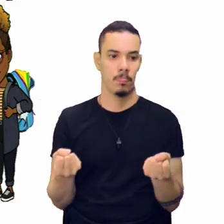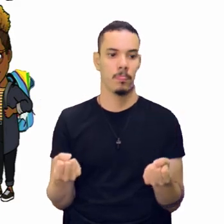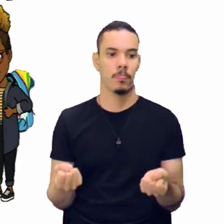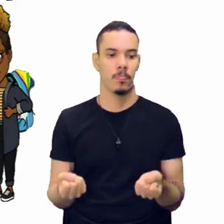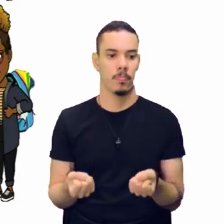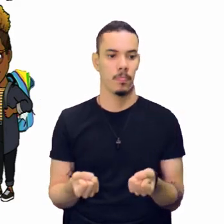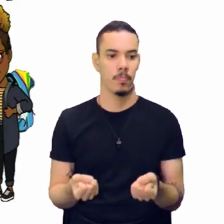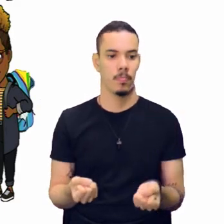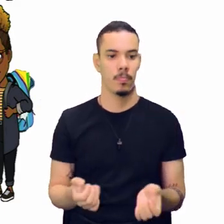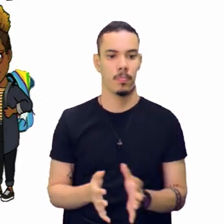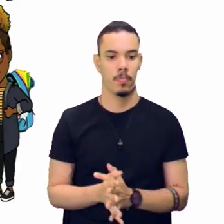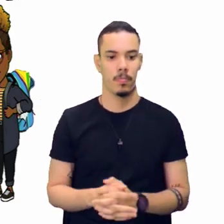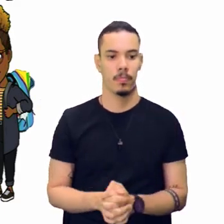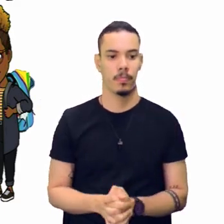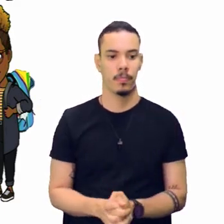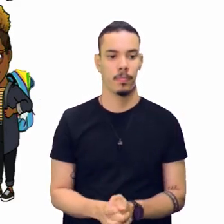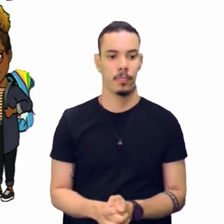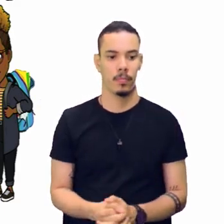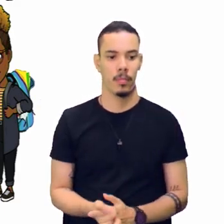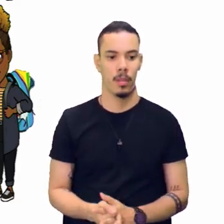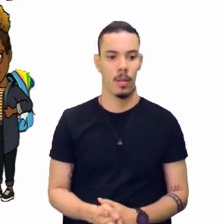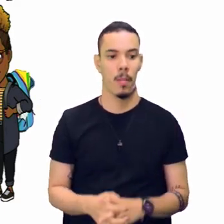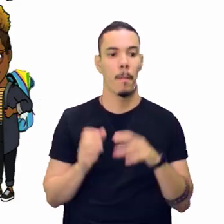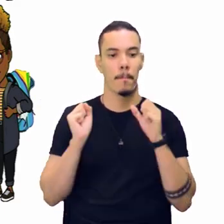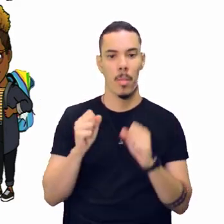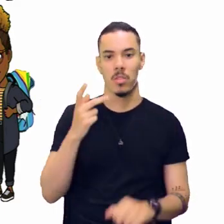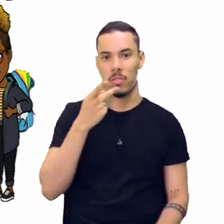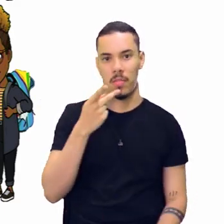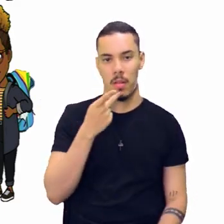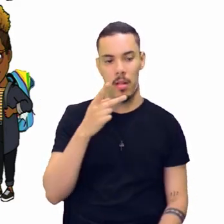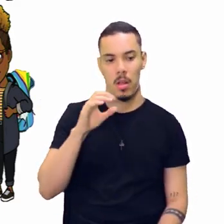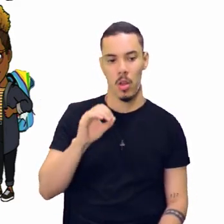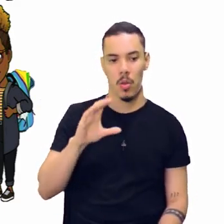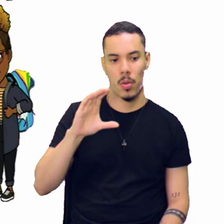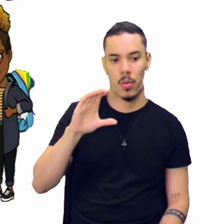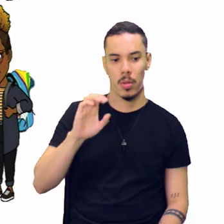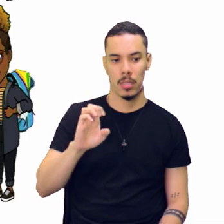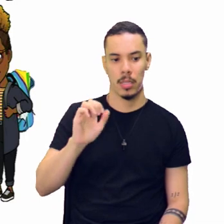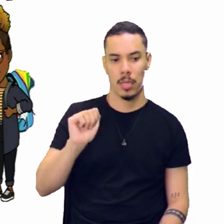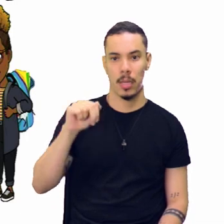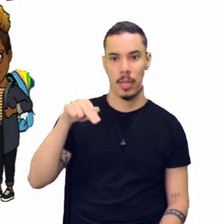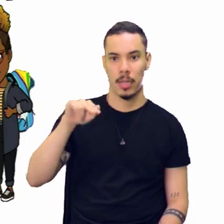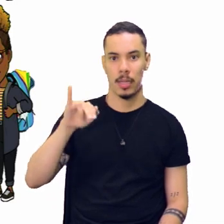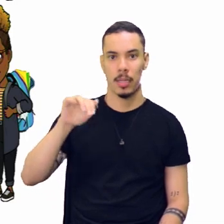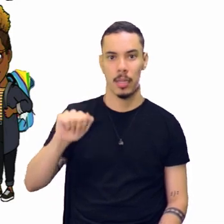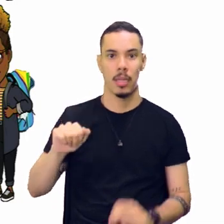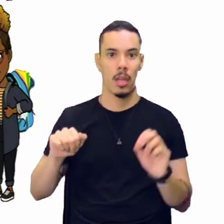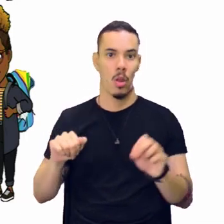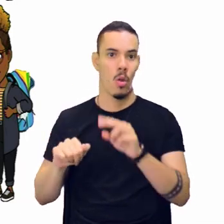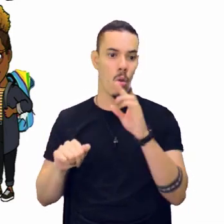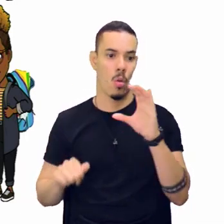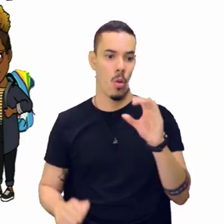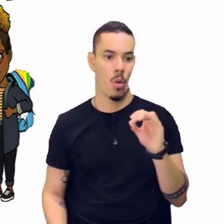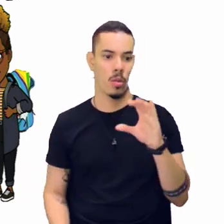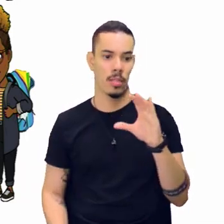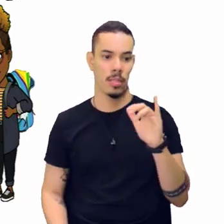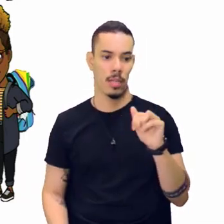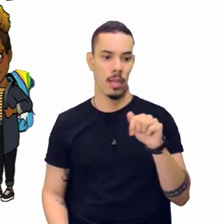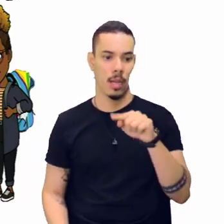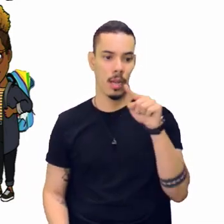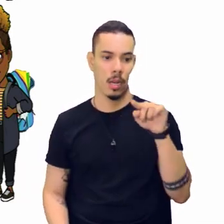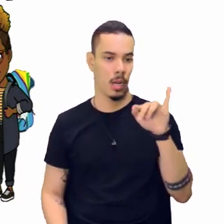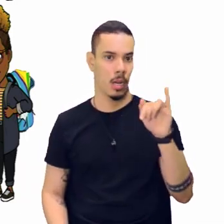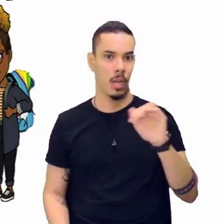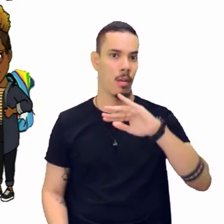tenho Oceania e Oceânia. Posso falar projetil ou projétil, então são aceitas,